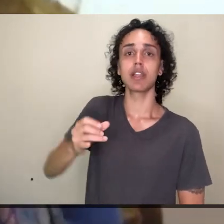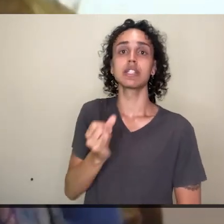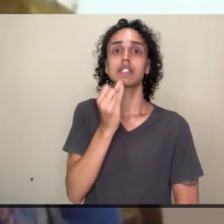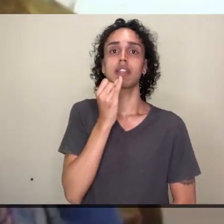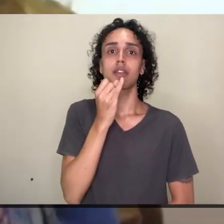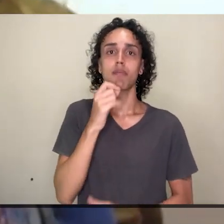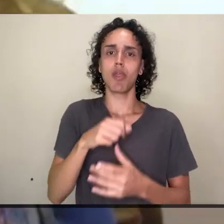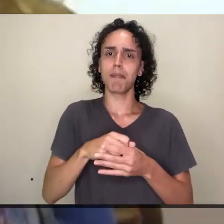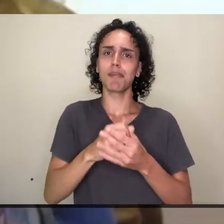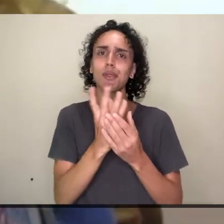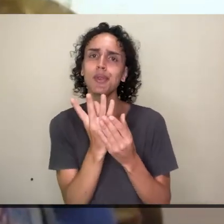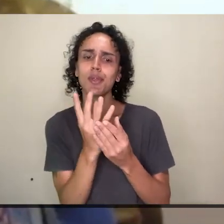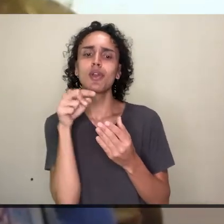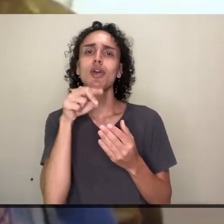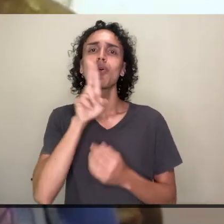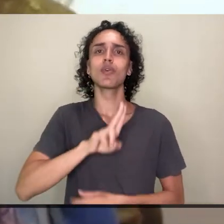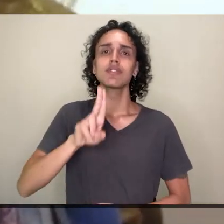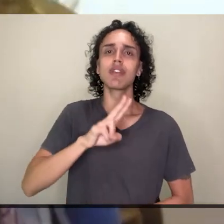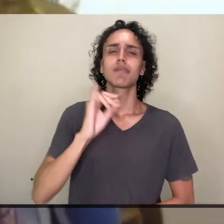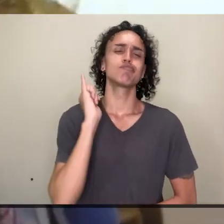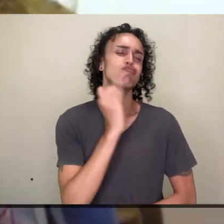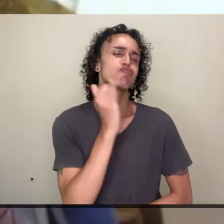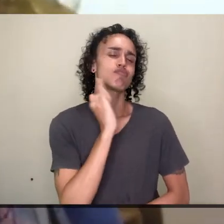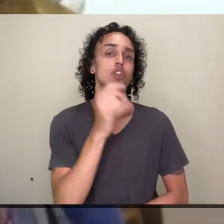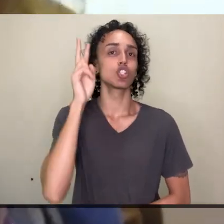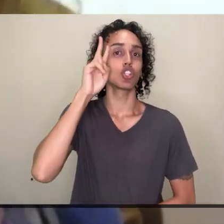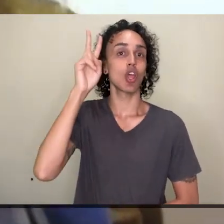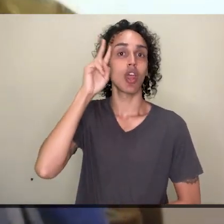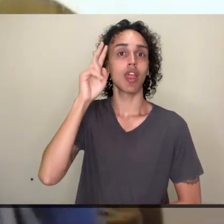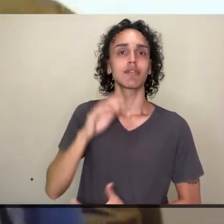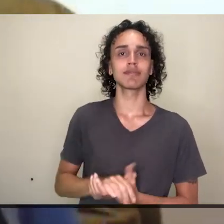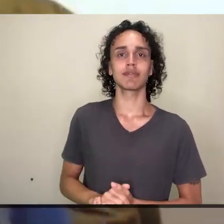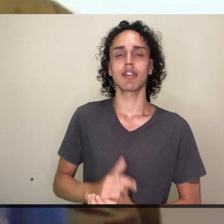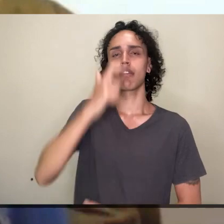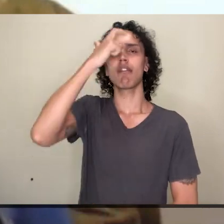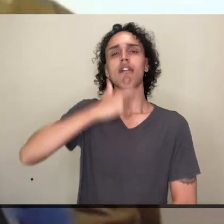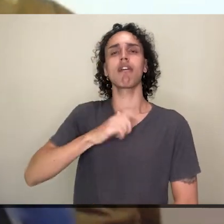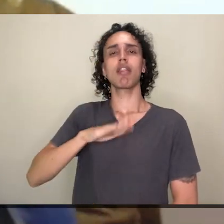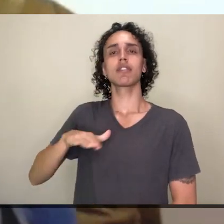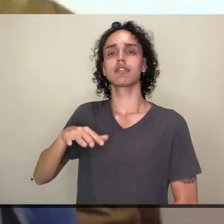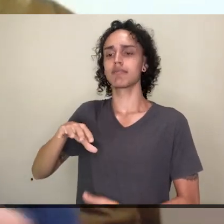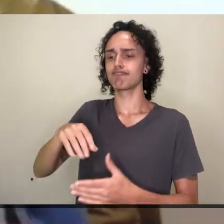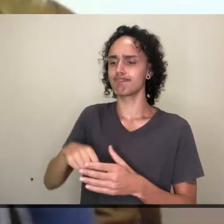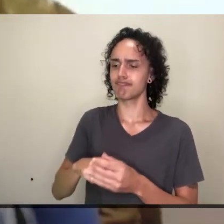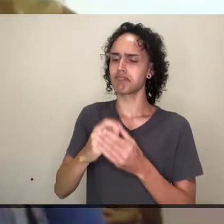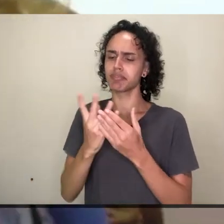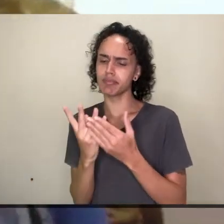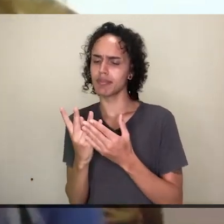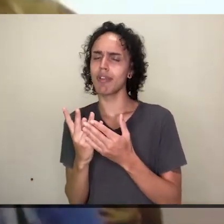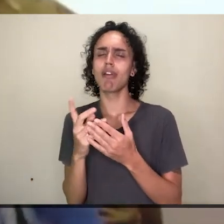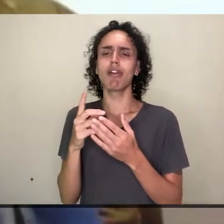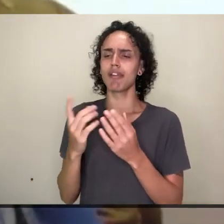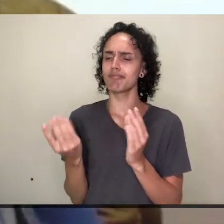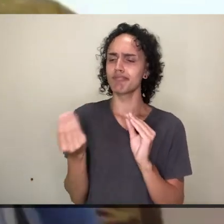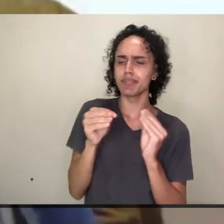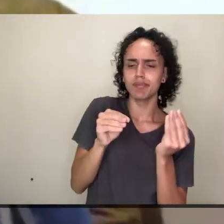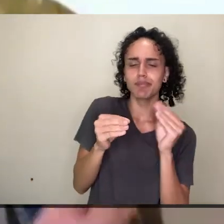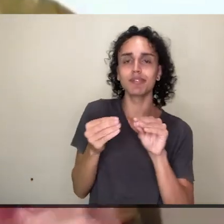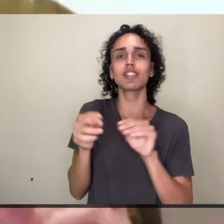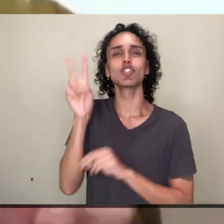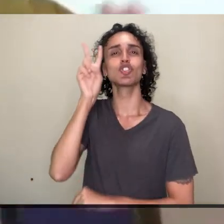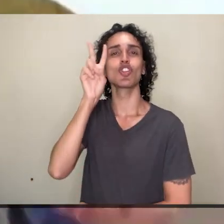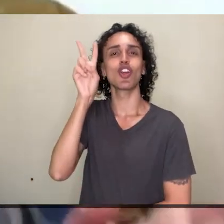inclusive, que nós temos utilizado bastante, como cartas de contação de história, onde a criança vai tirando a carta e